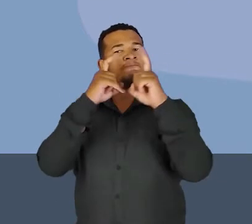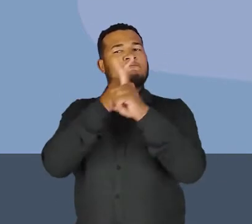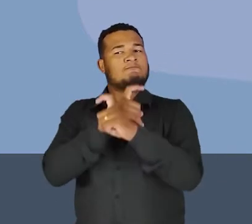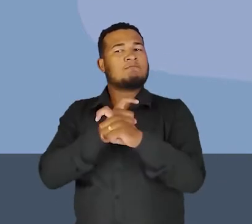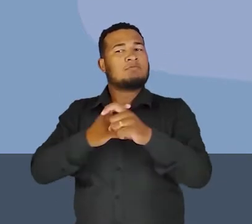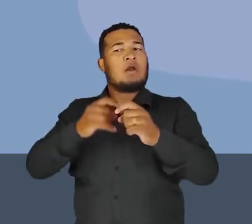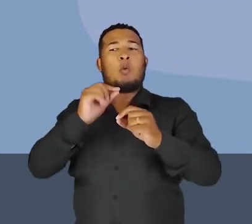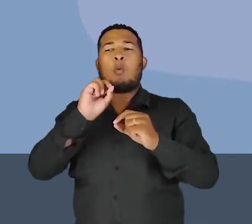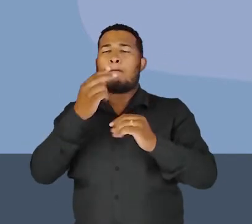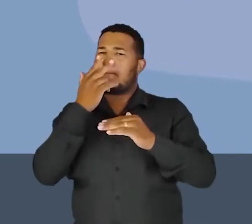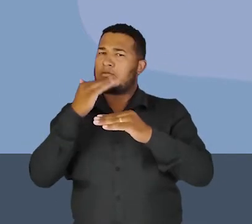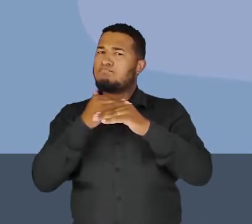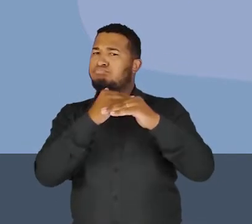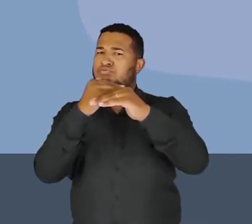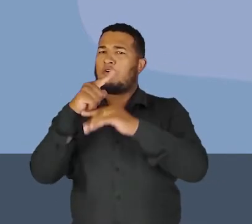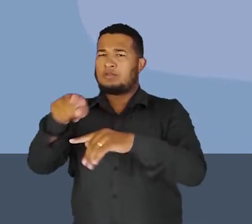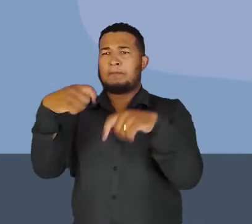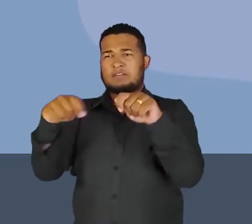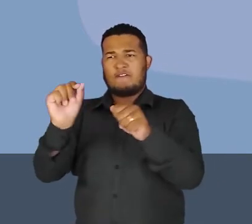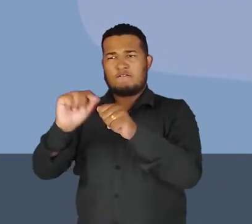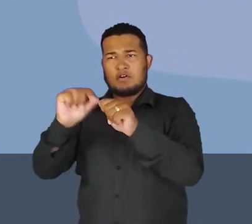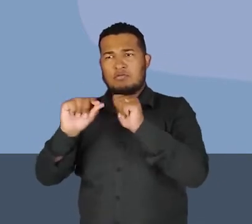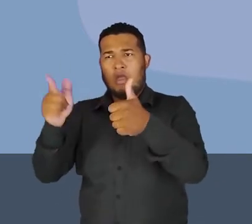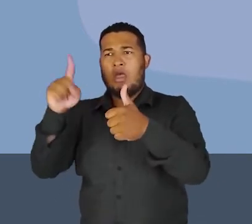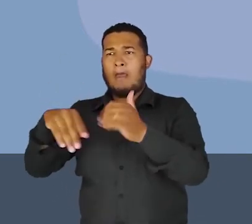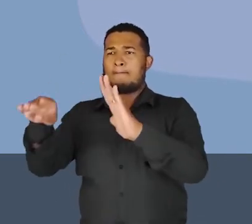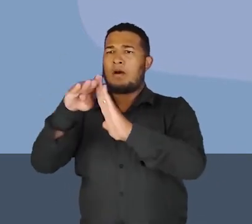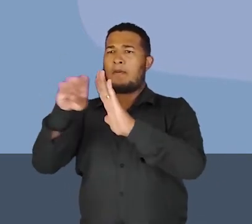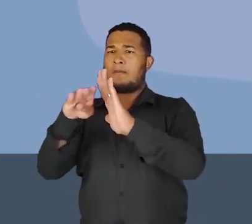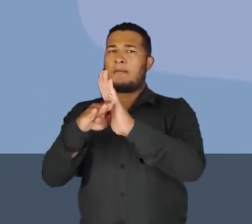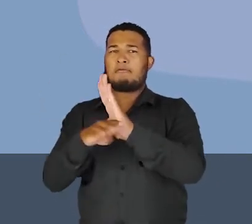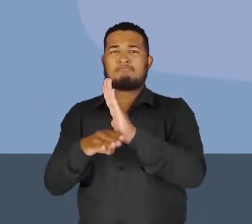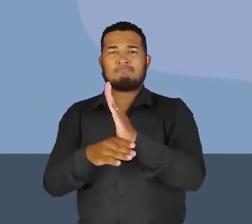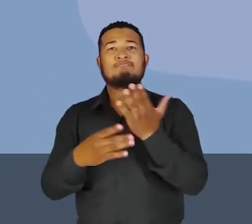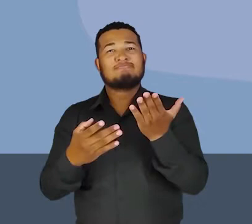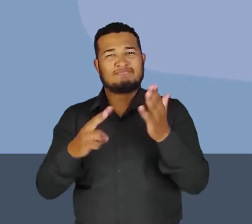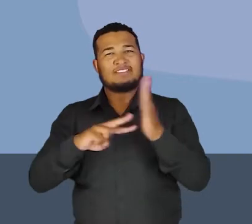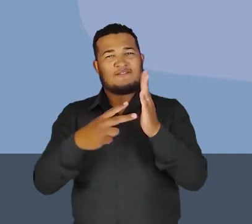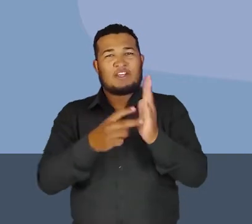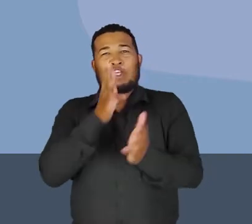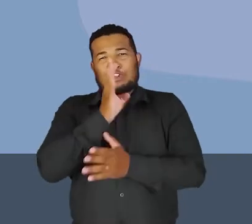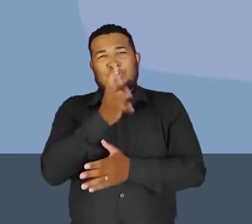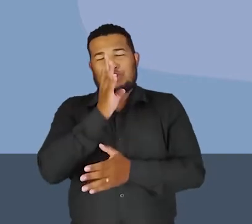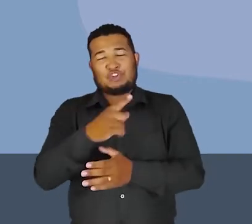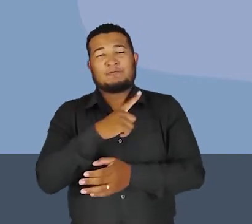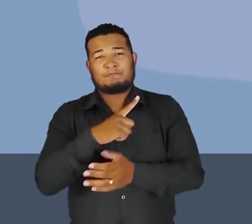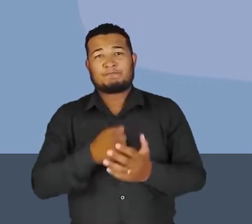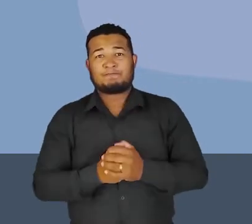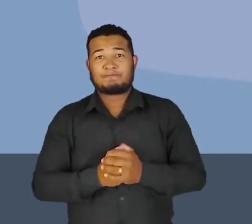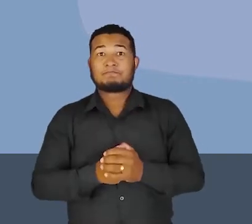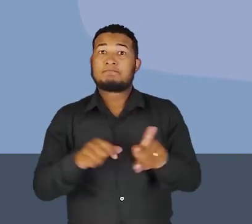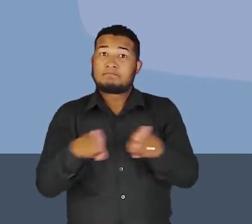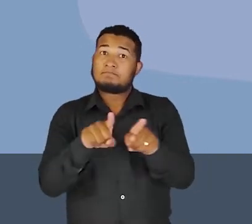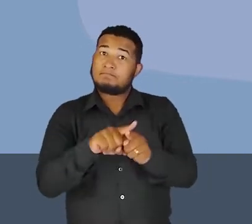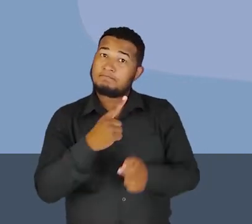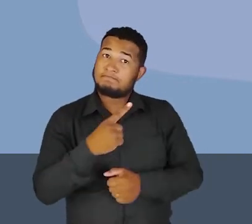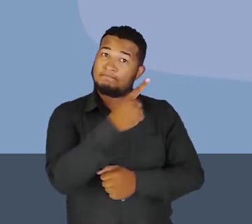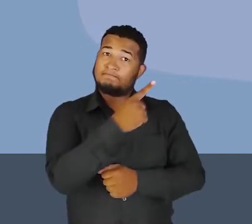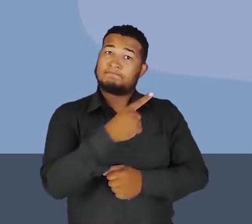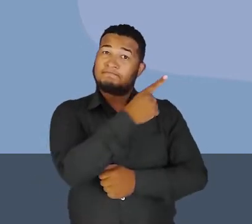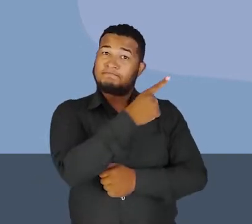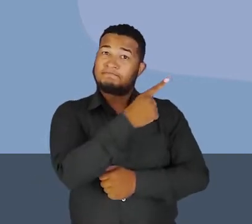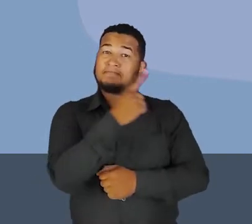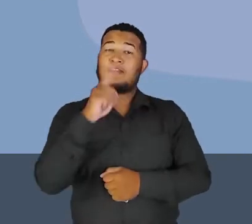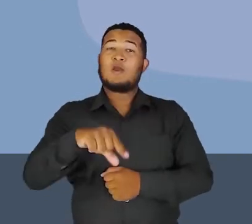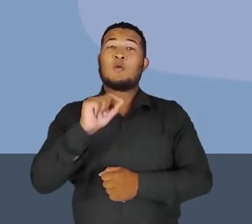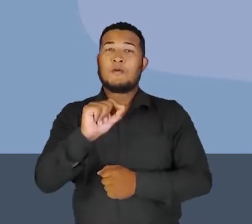e padronizam o trabalho do artista. Ele tem muito essa crítica. Aqui nós temos um outro artista também muito importante,